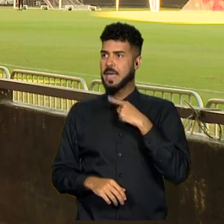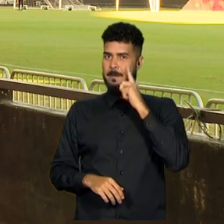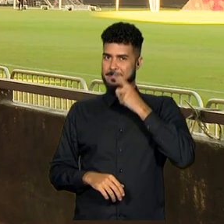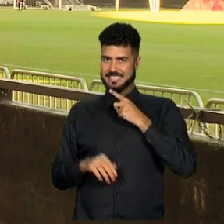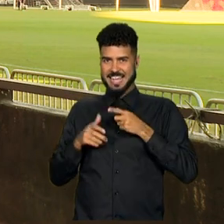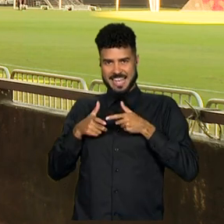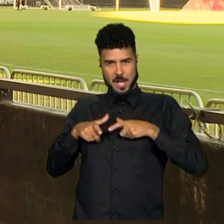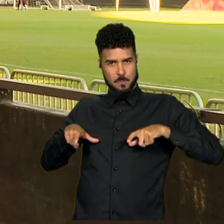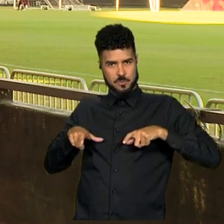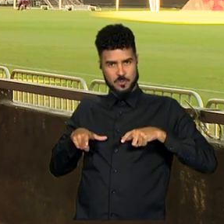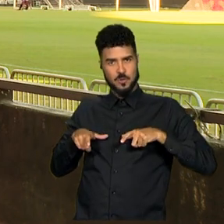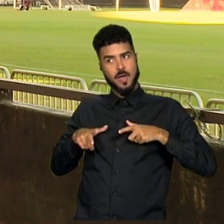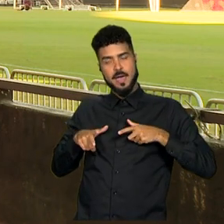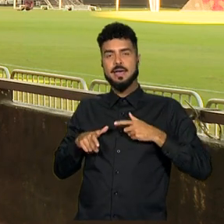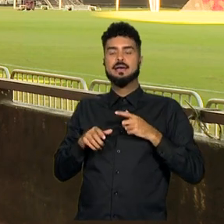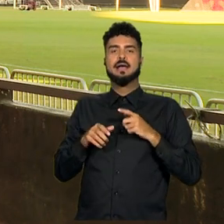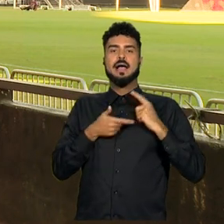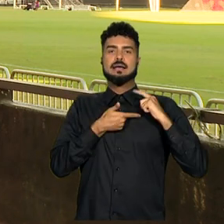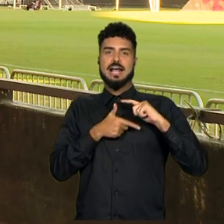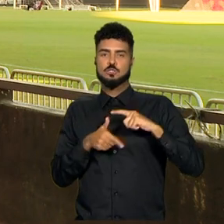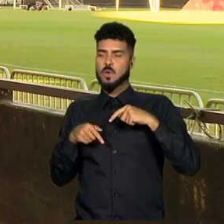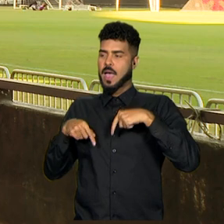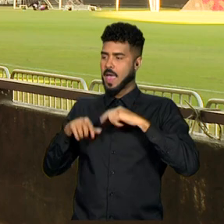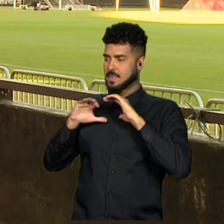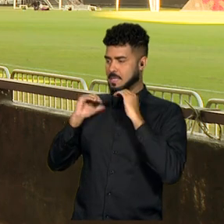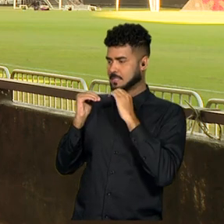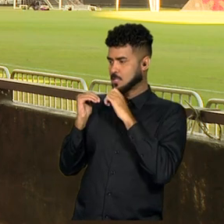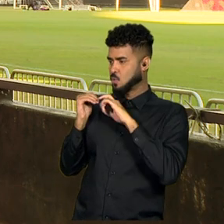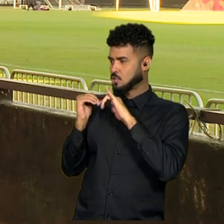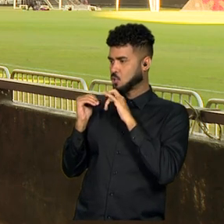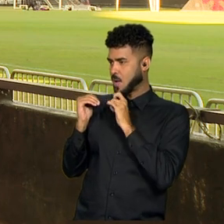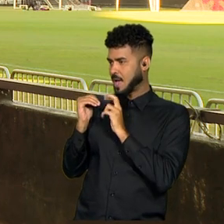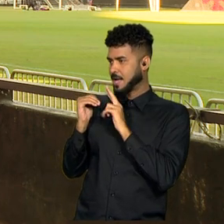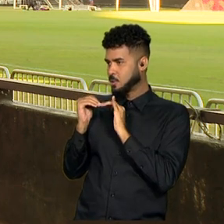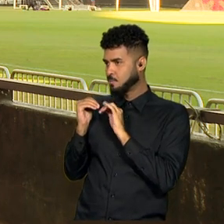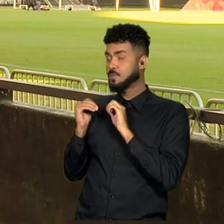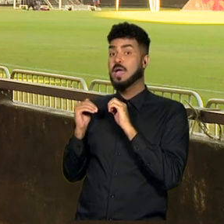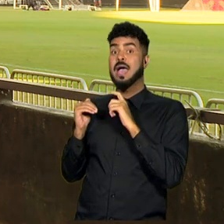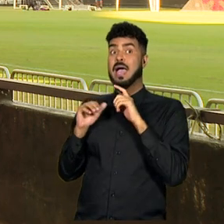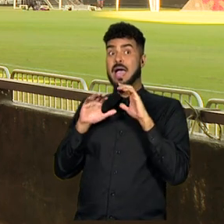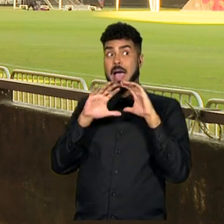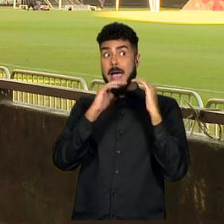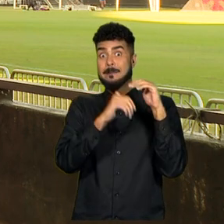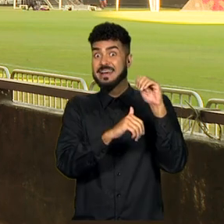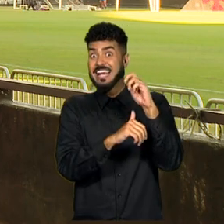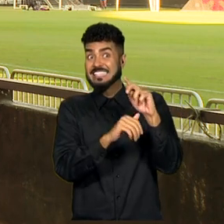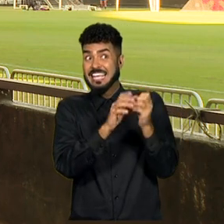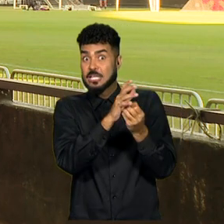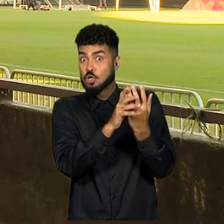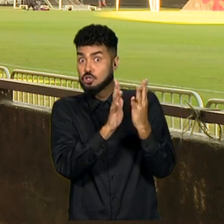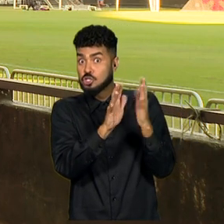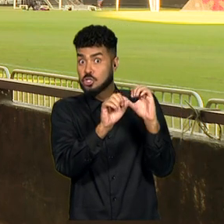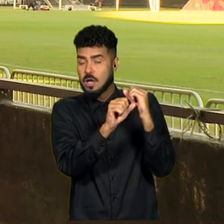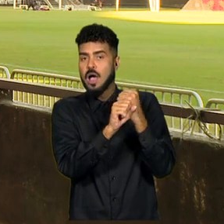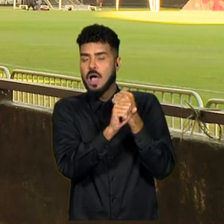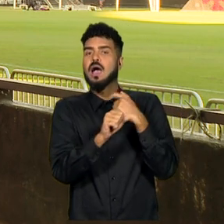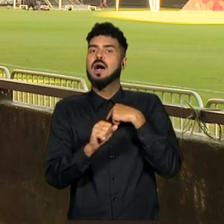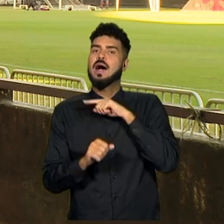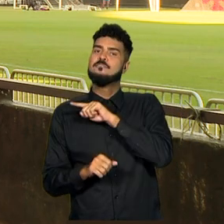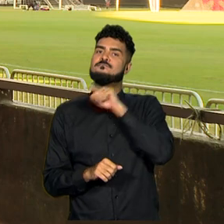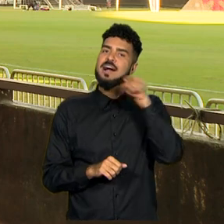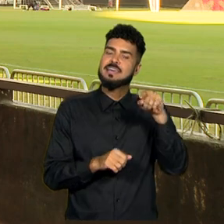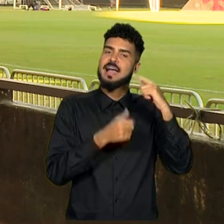campo, né, os clássicos aqui. E com o Maracanã ele passa a realizar